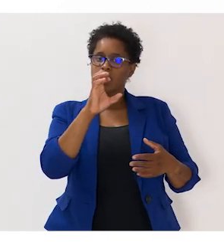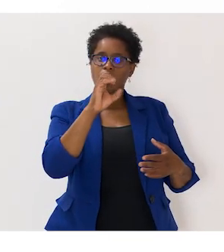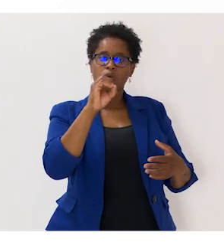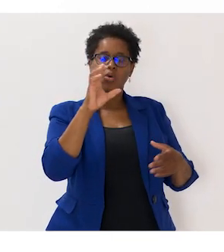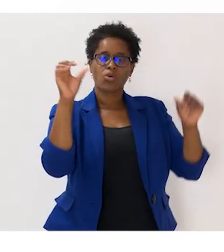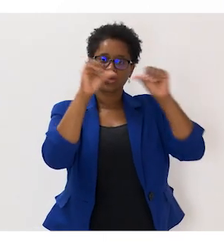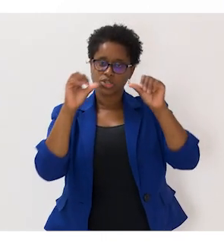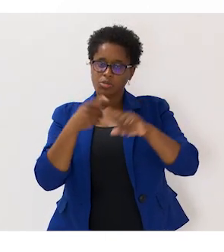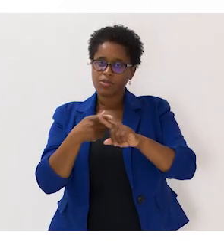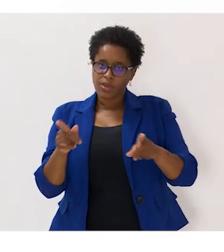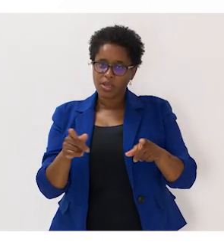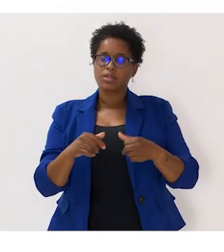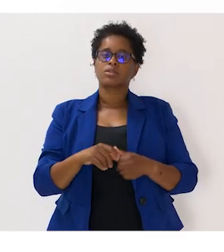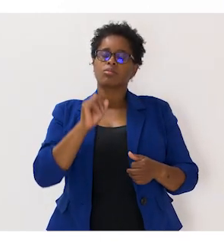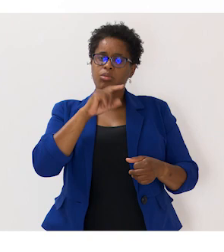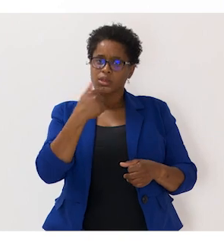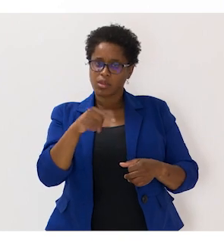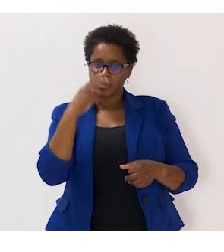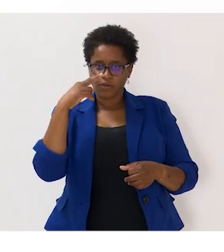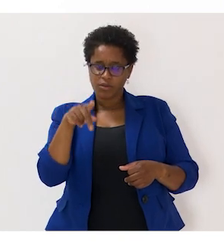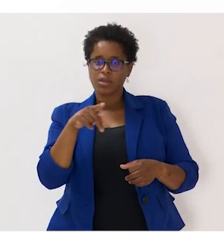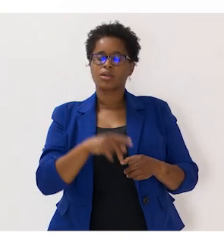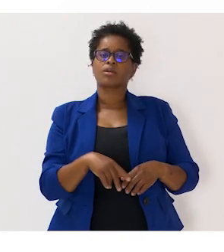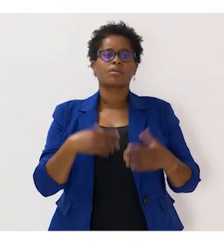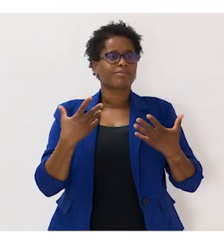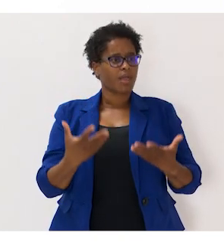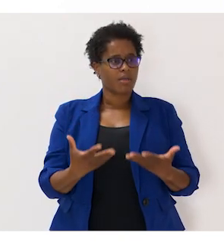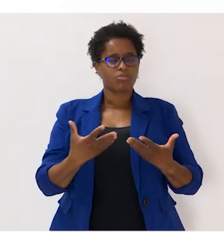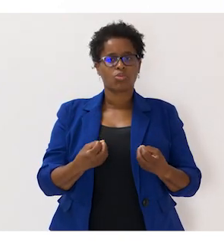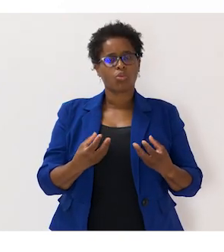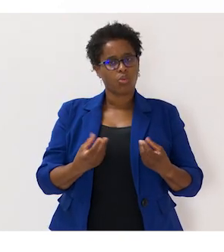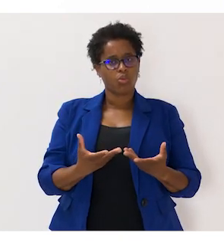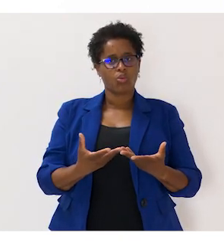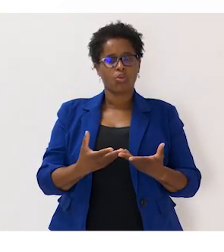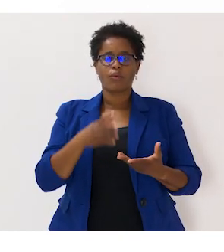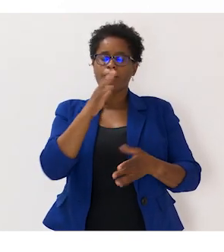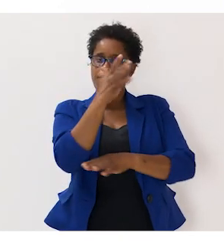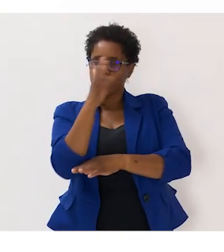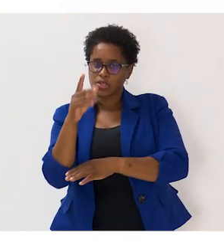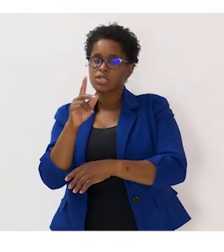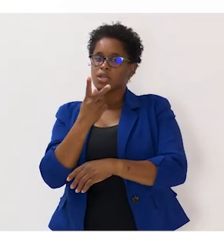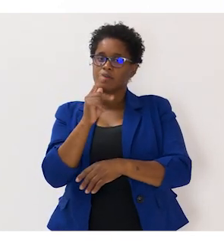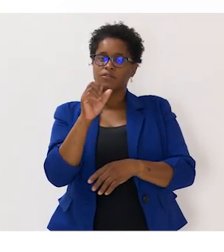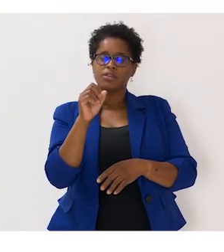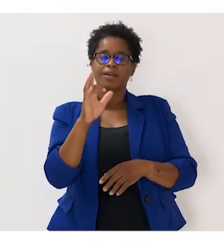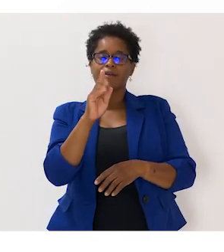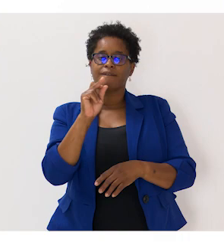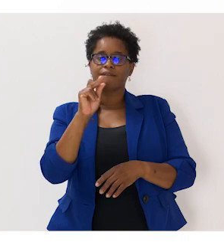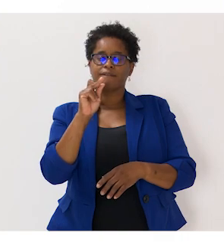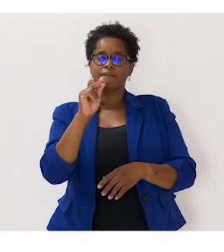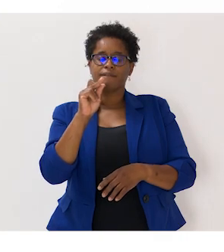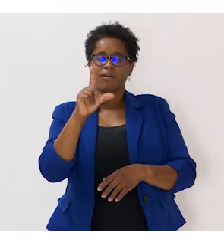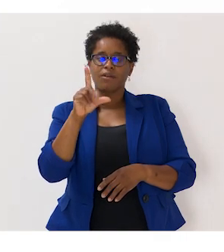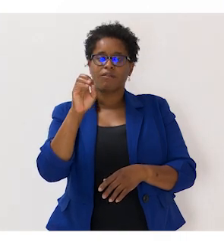ecossistemas diferentes, onde também vamos encontrar tanto a vegetação, ou seja, flora e fauna